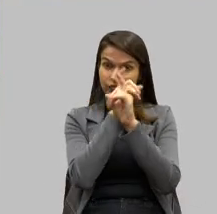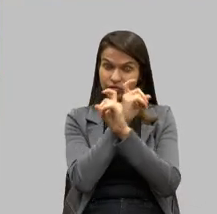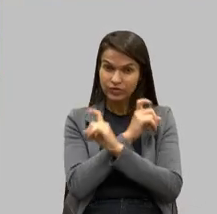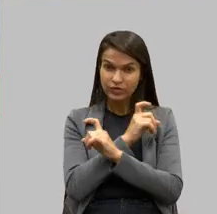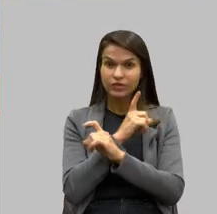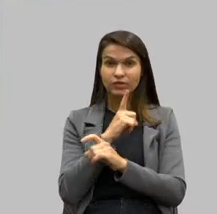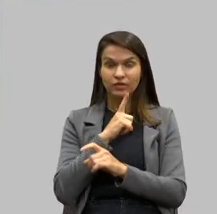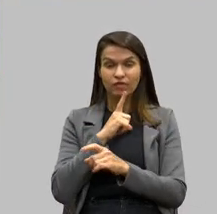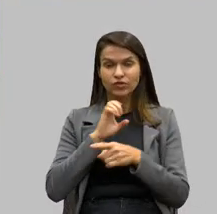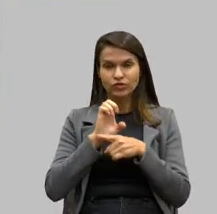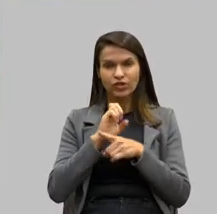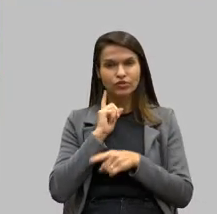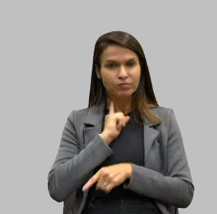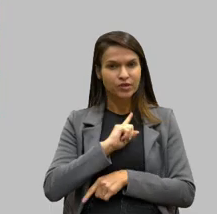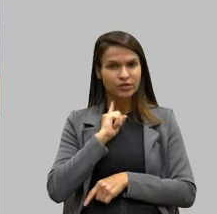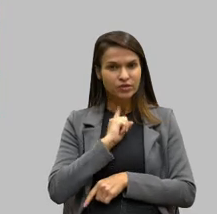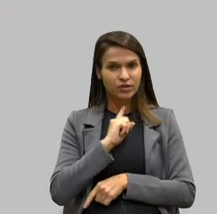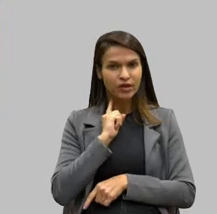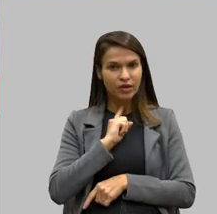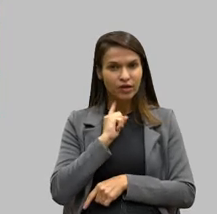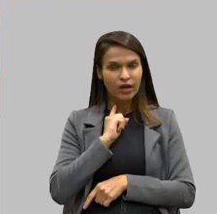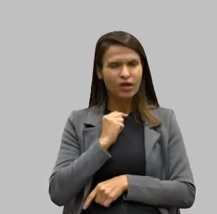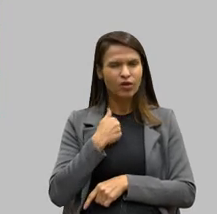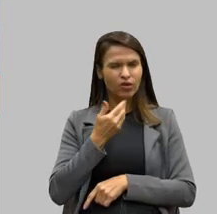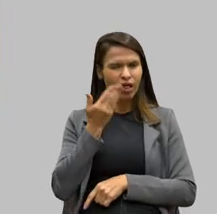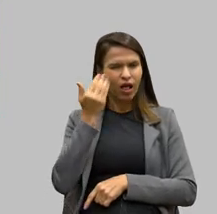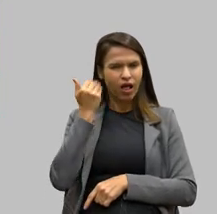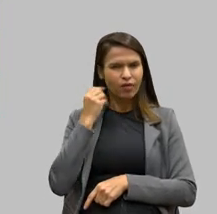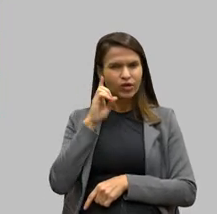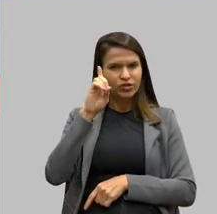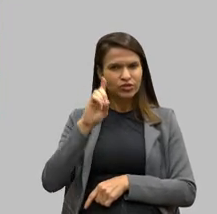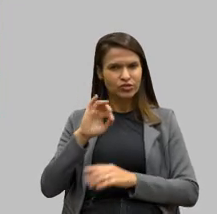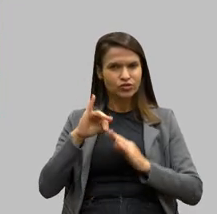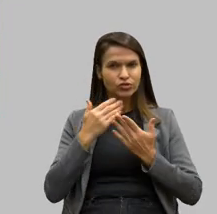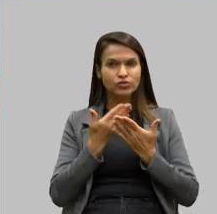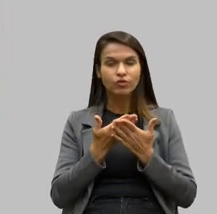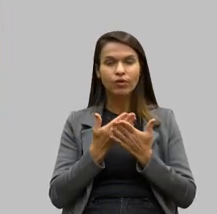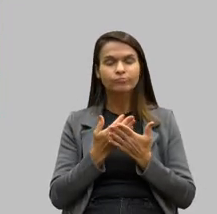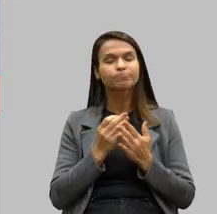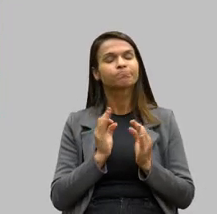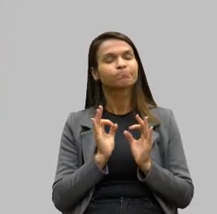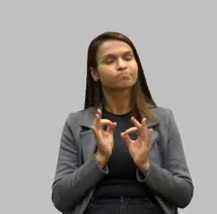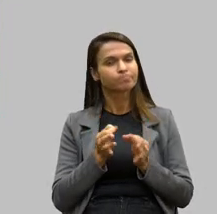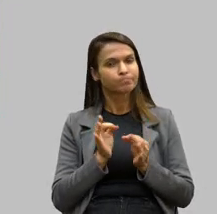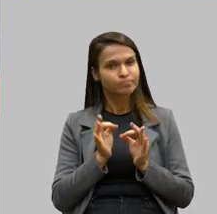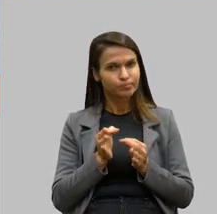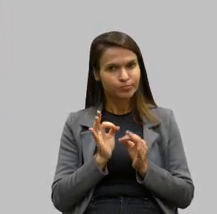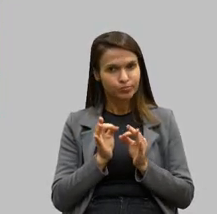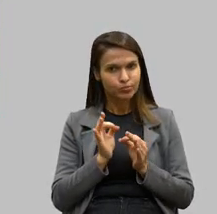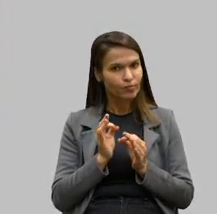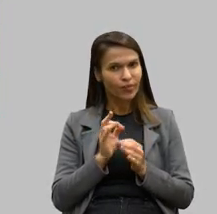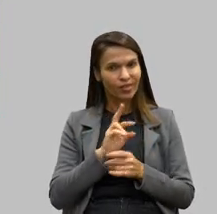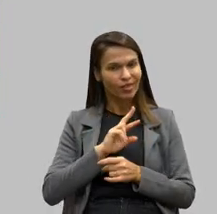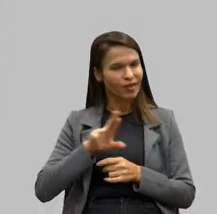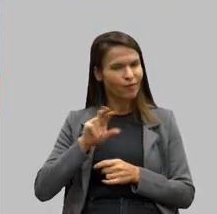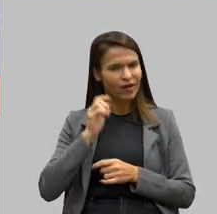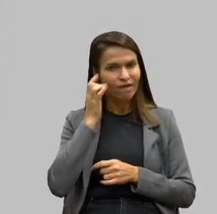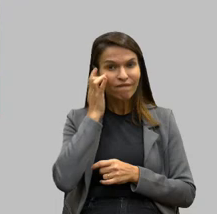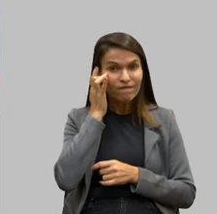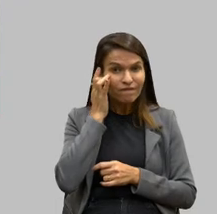Estado de Minas Gerais e eu, na época, era diretor de escola e realmente não era fácil